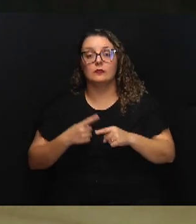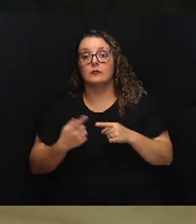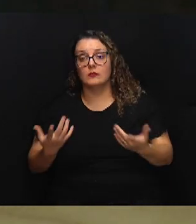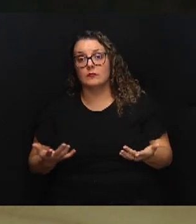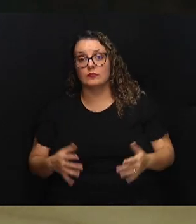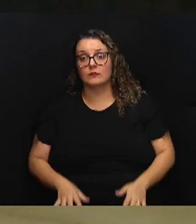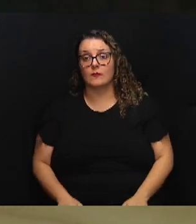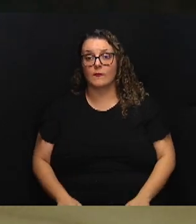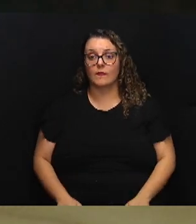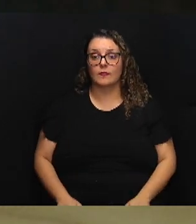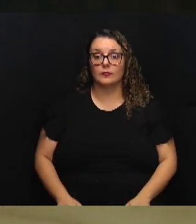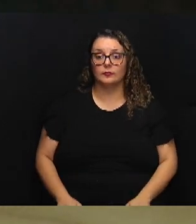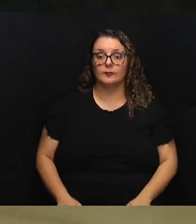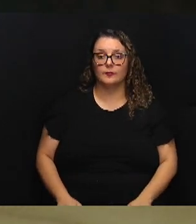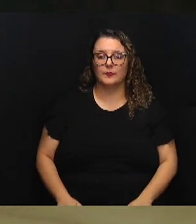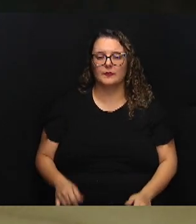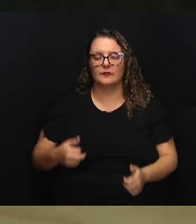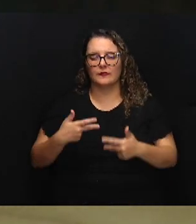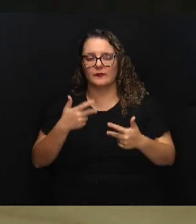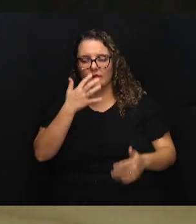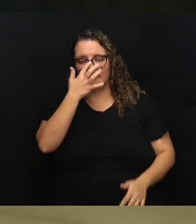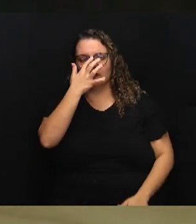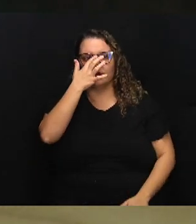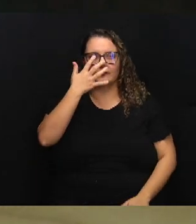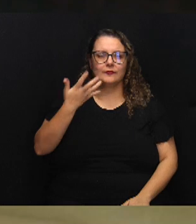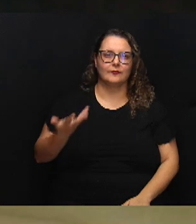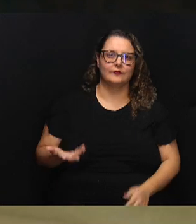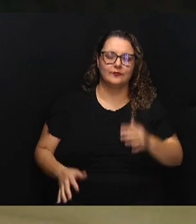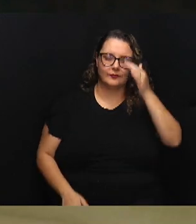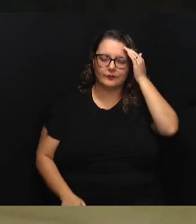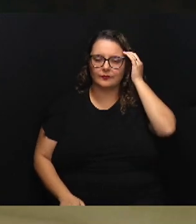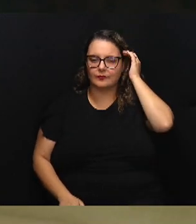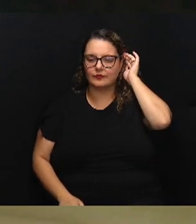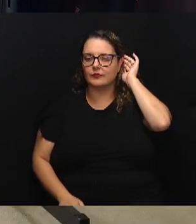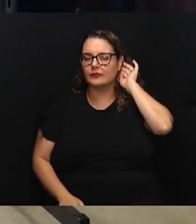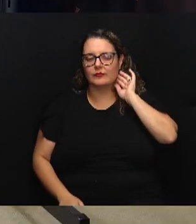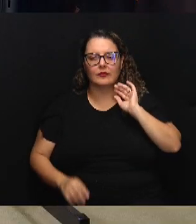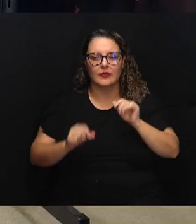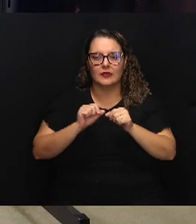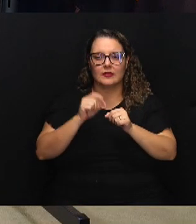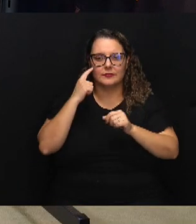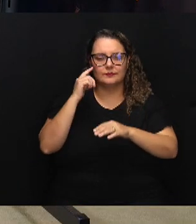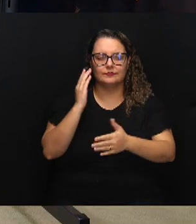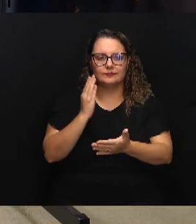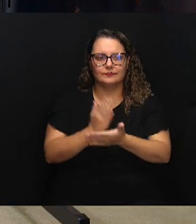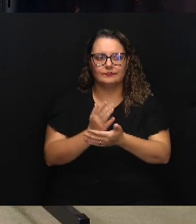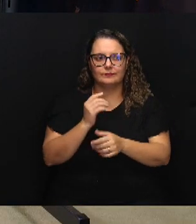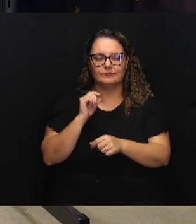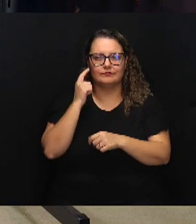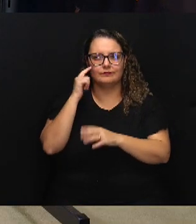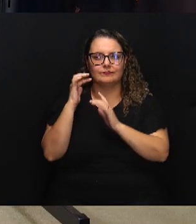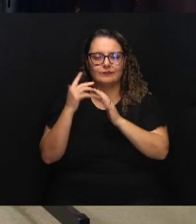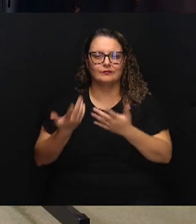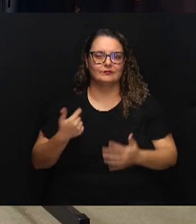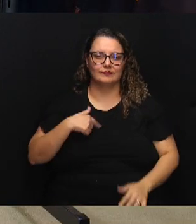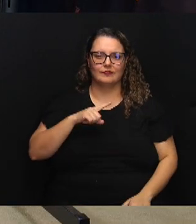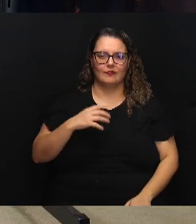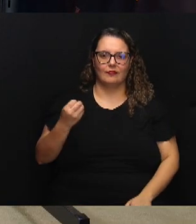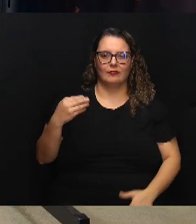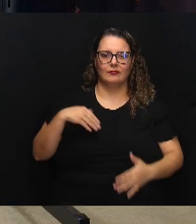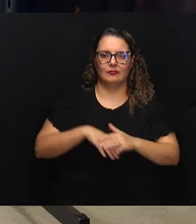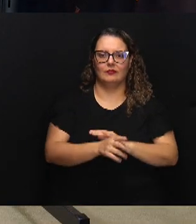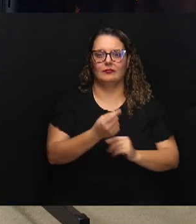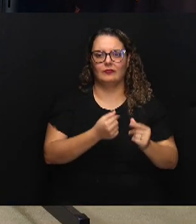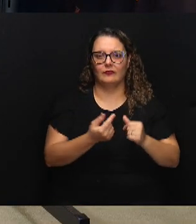é um negócio assim bem que faz a gente parar para pensar. Eu não vou viajar e vou guardar dinheiro,